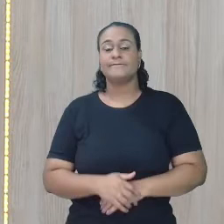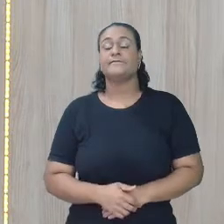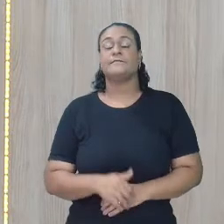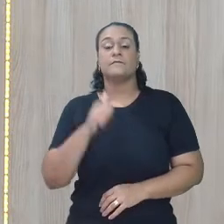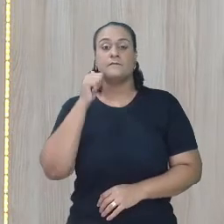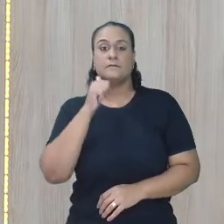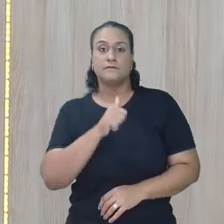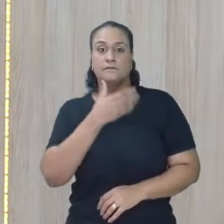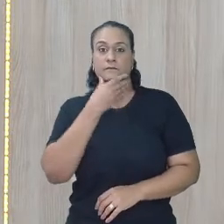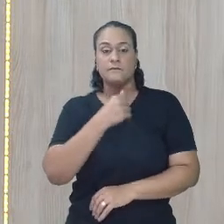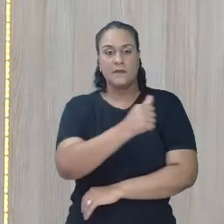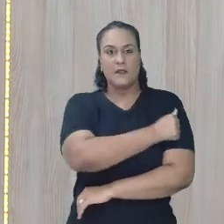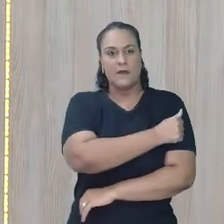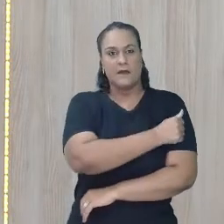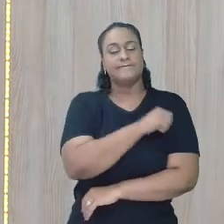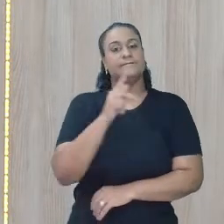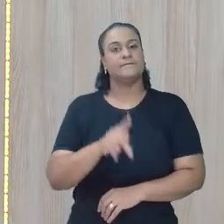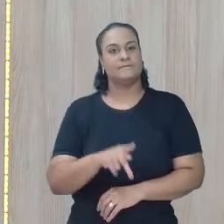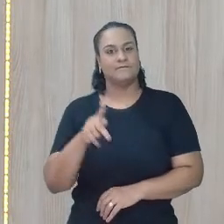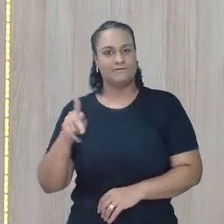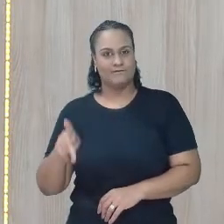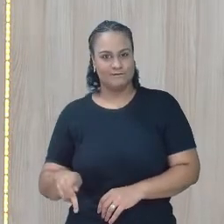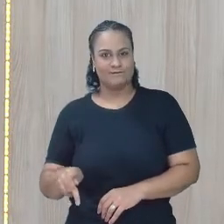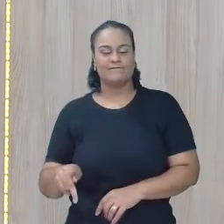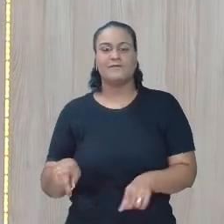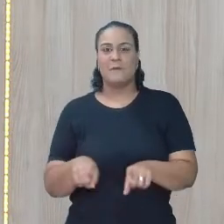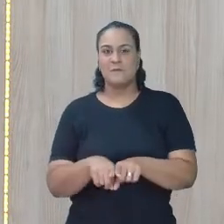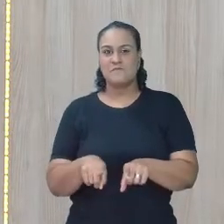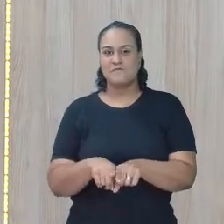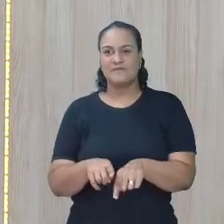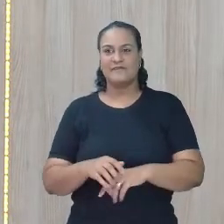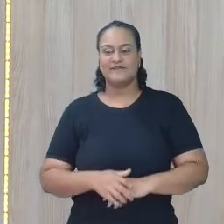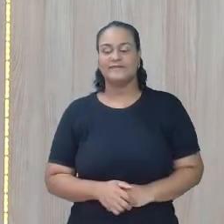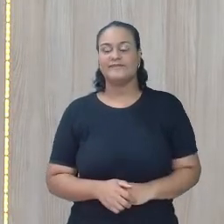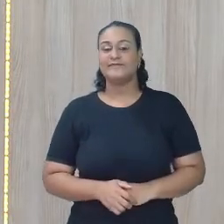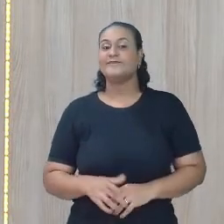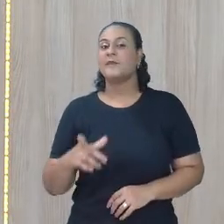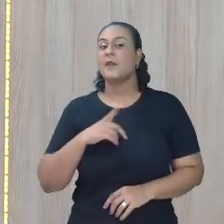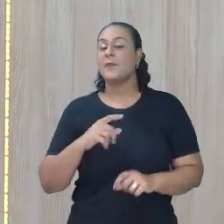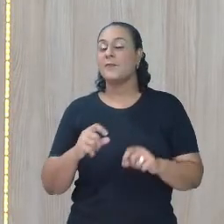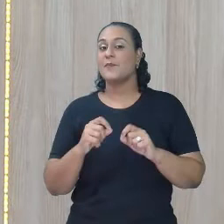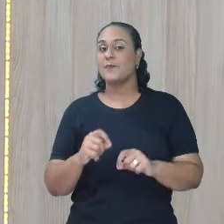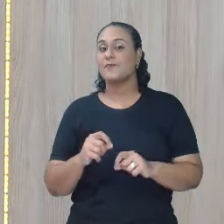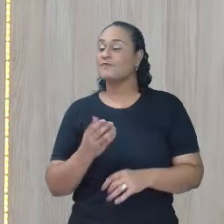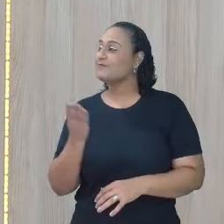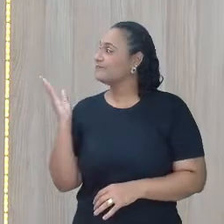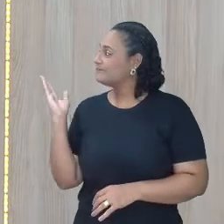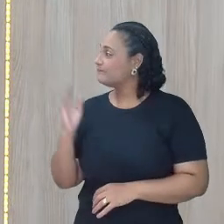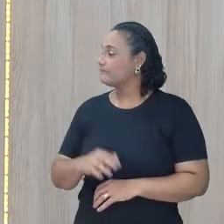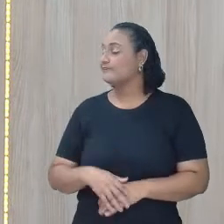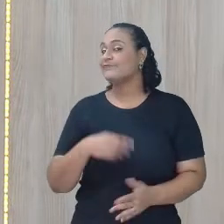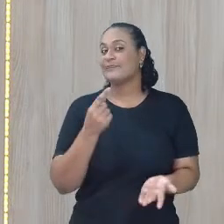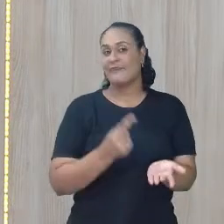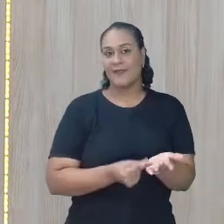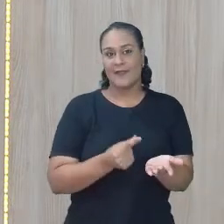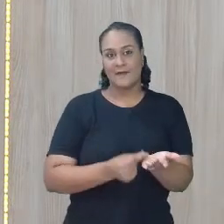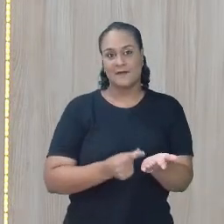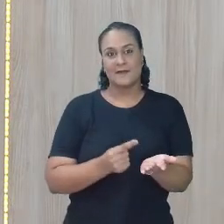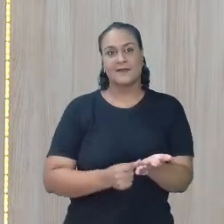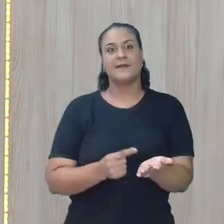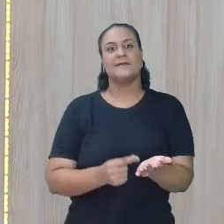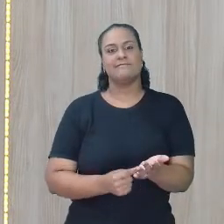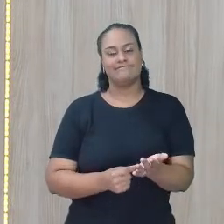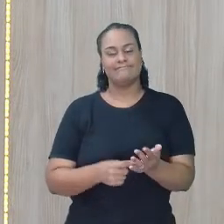e alunas, colegas professores e professoras aqui da rede, né? A gente tem aqui o aplicativo que faz com que a aula da gente fique